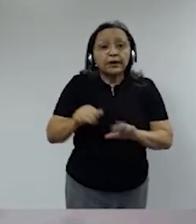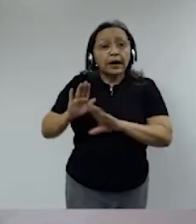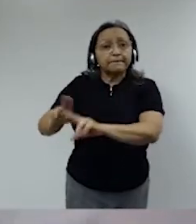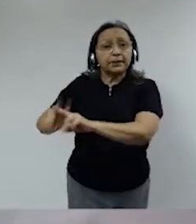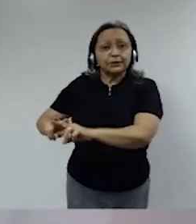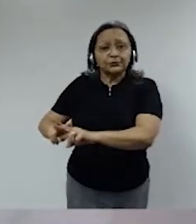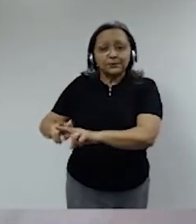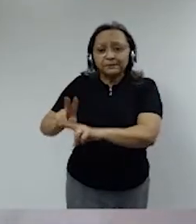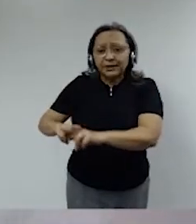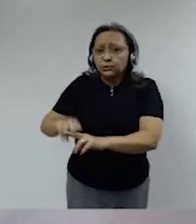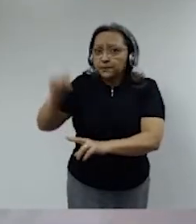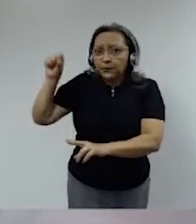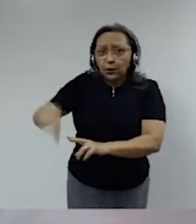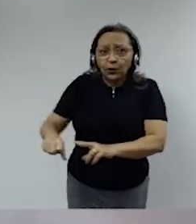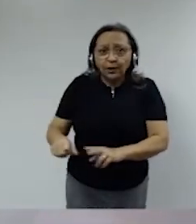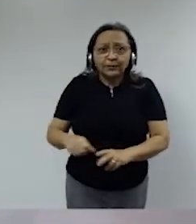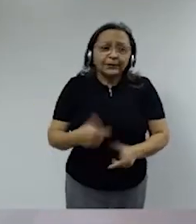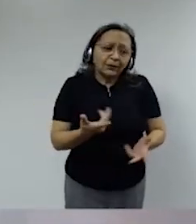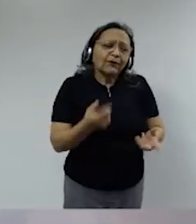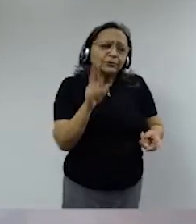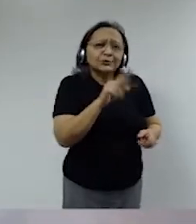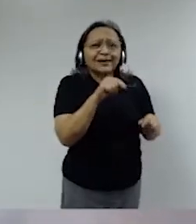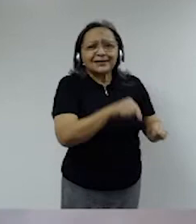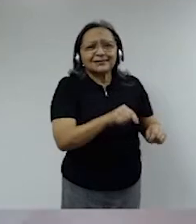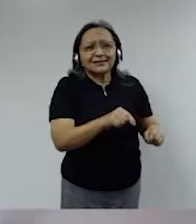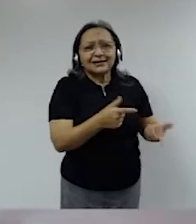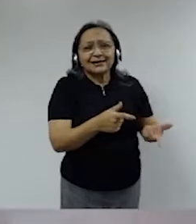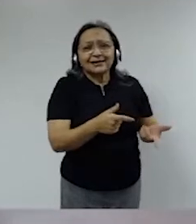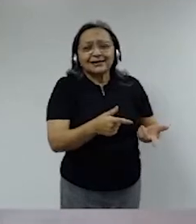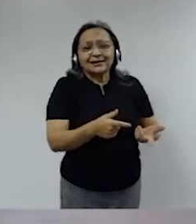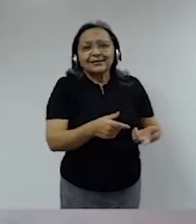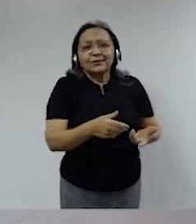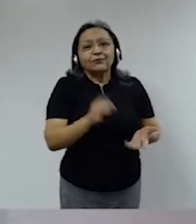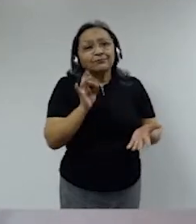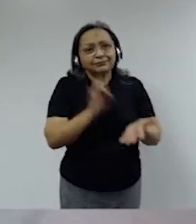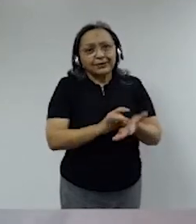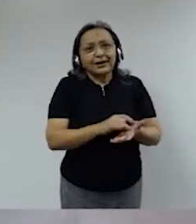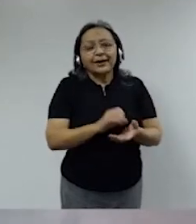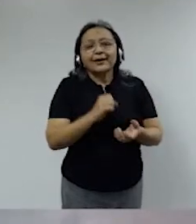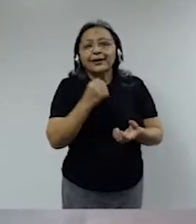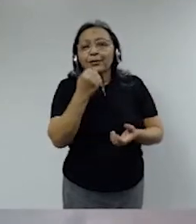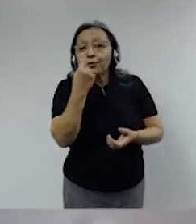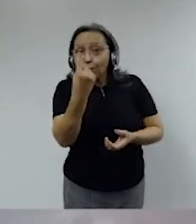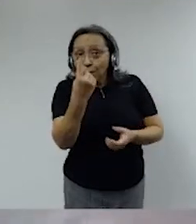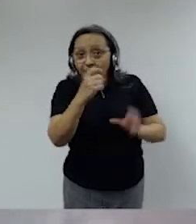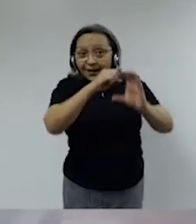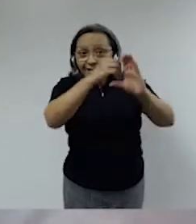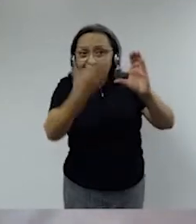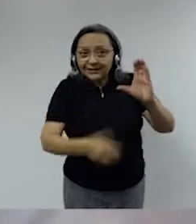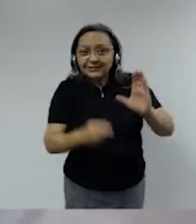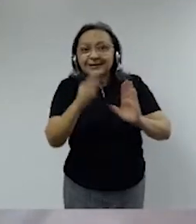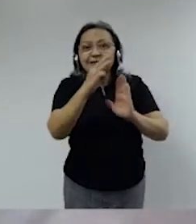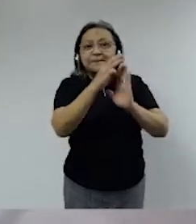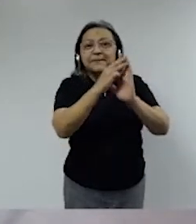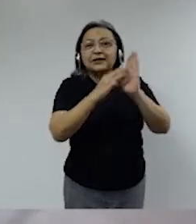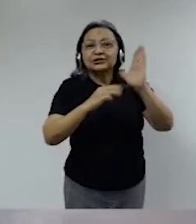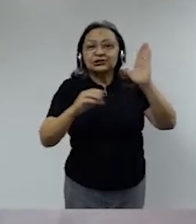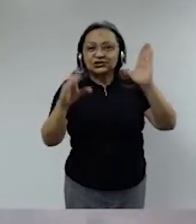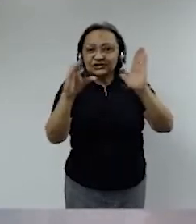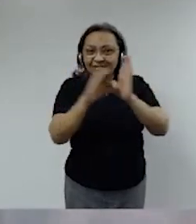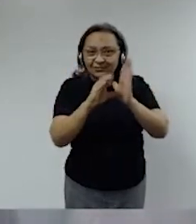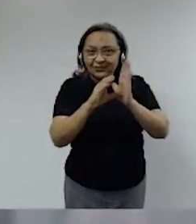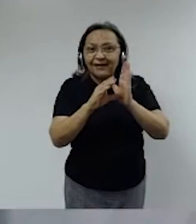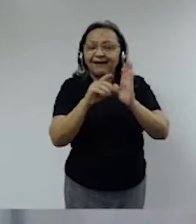melhor isso do que ficar preso. Disso ninguém tem dúvida. O fato uma das características das medidas cautelares é a sua proporcionalidade.